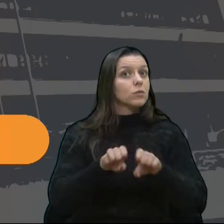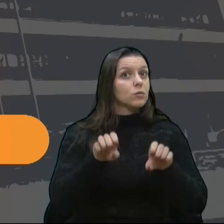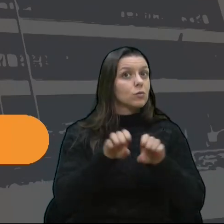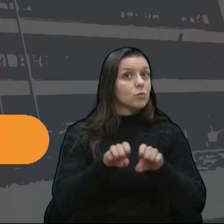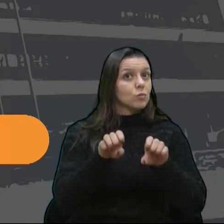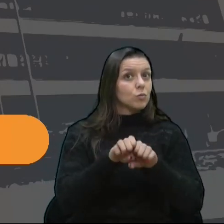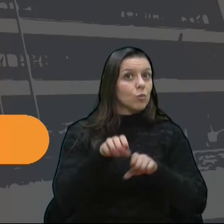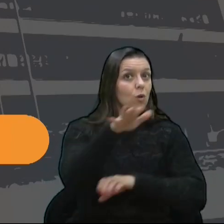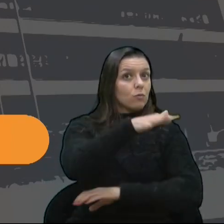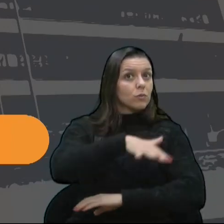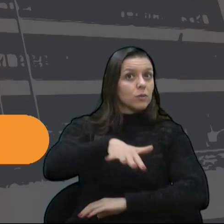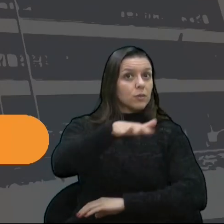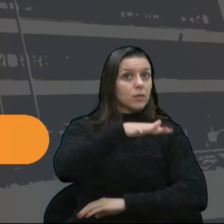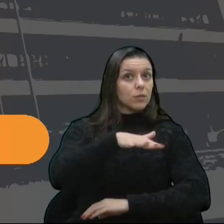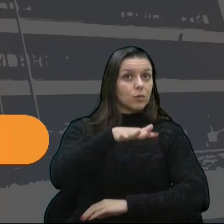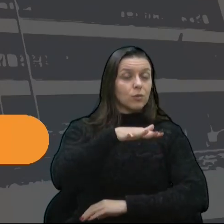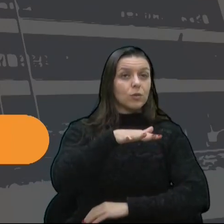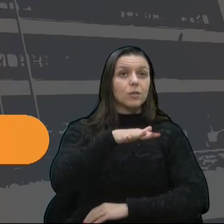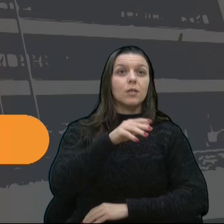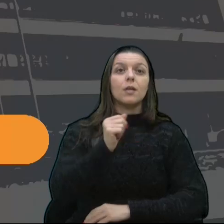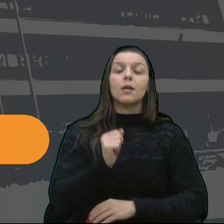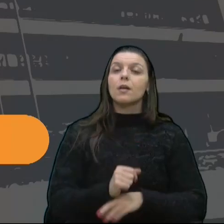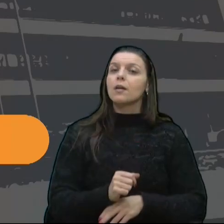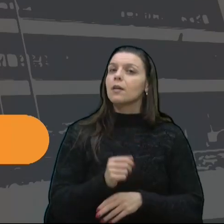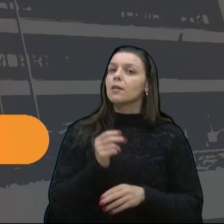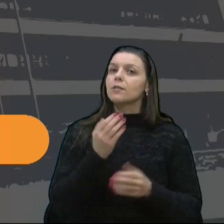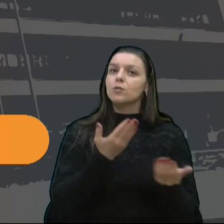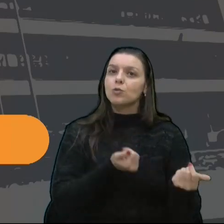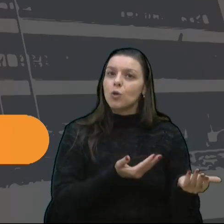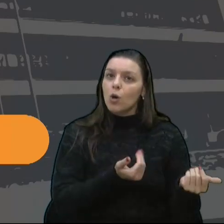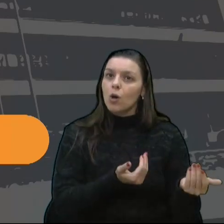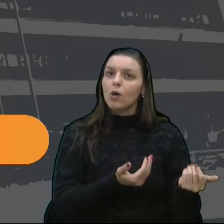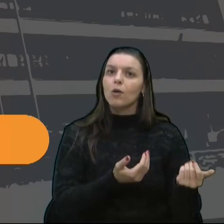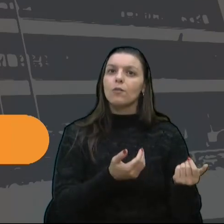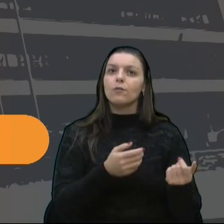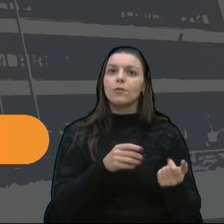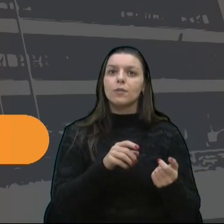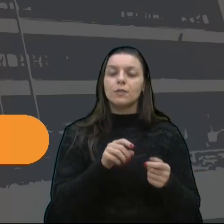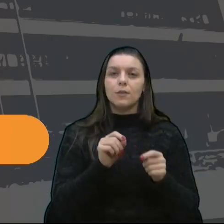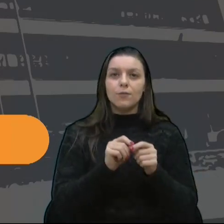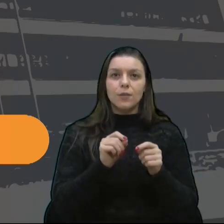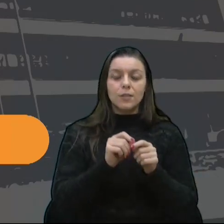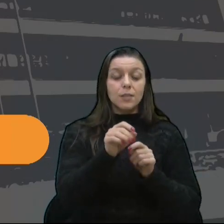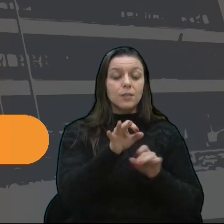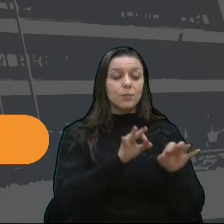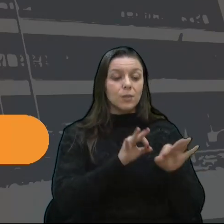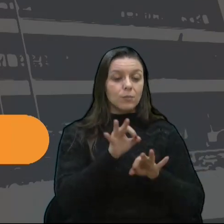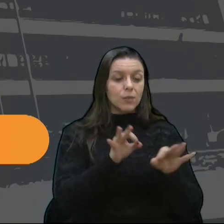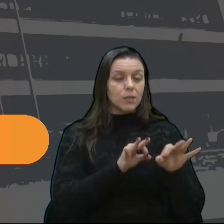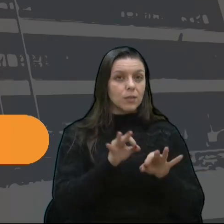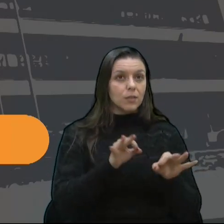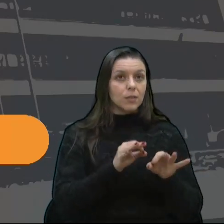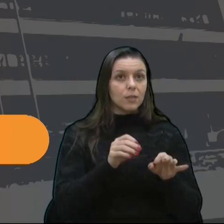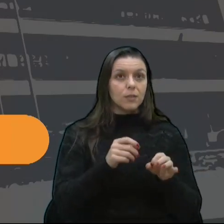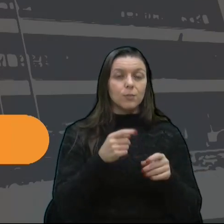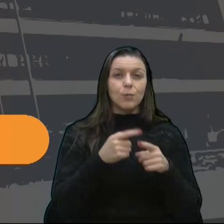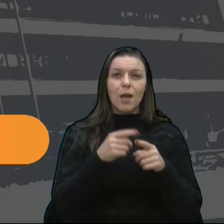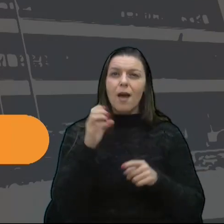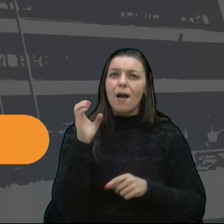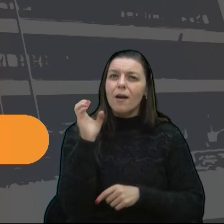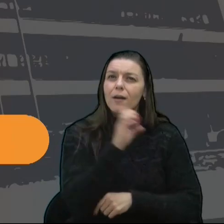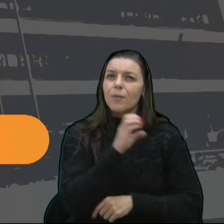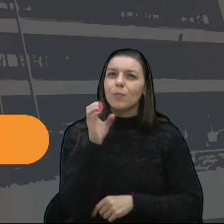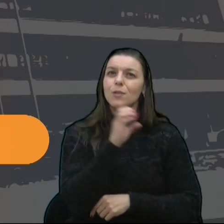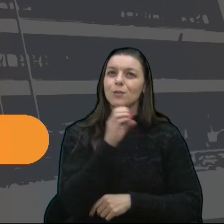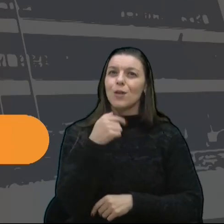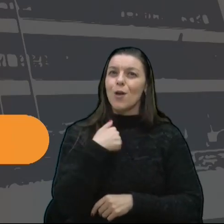esse nosso setor. E cada vez mais esses jovens aí vão estar se preparando, porque eles são muito ligeiros. Eu